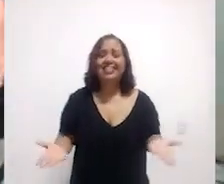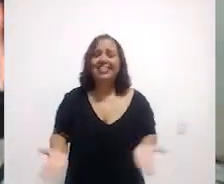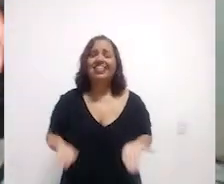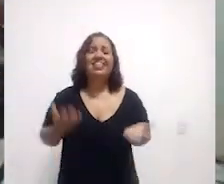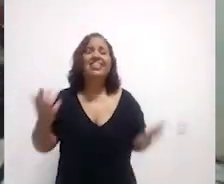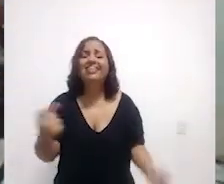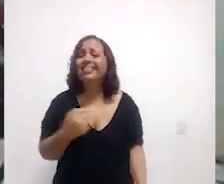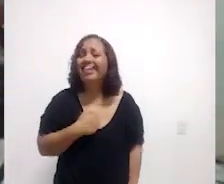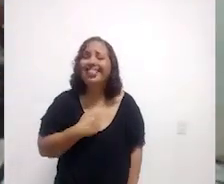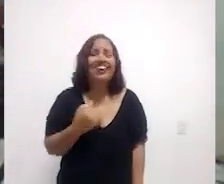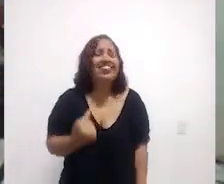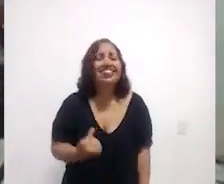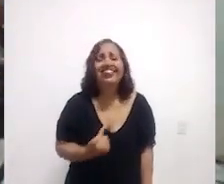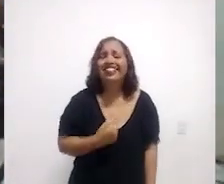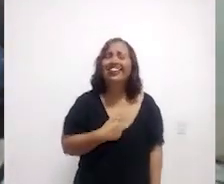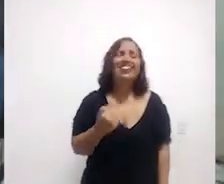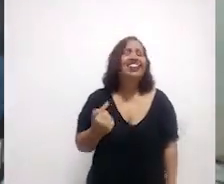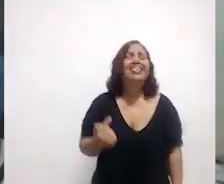E